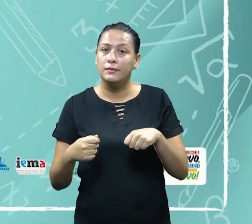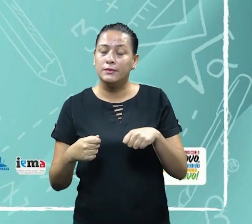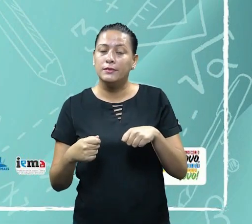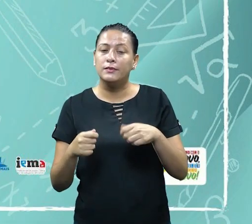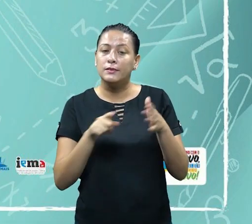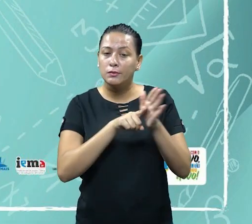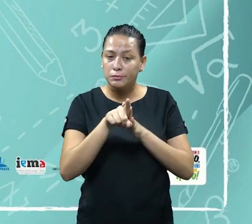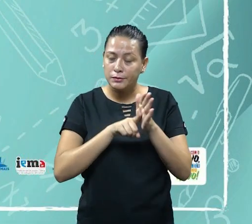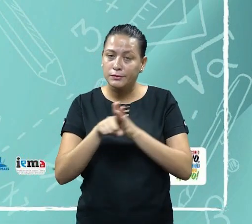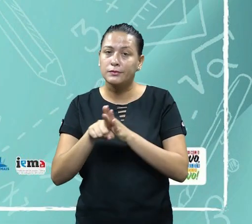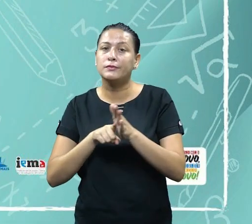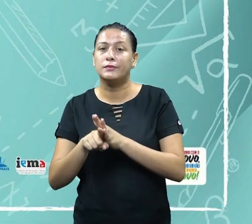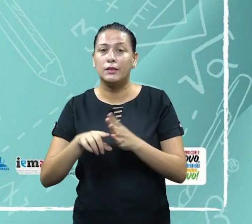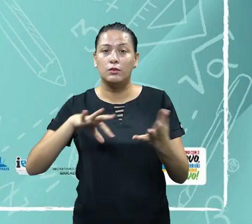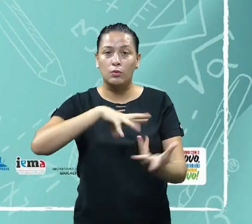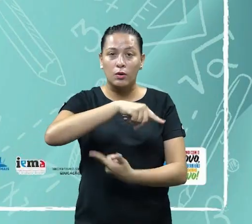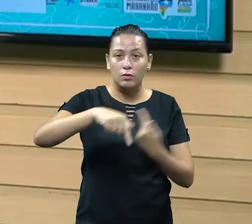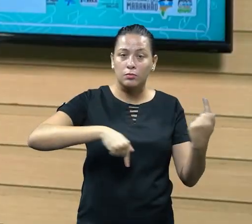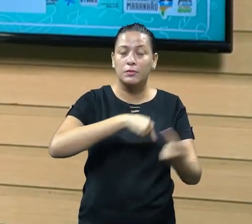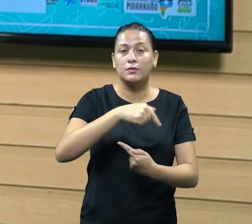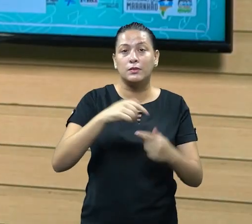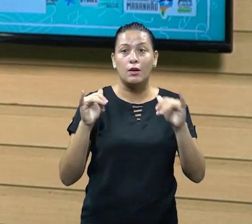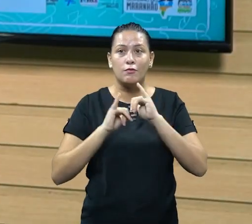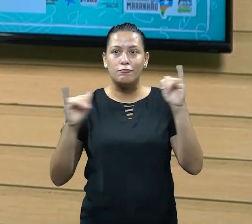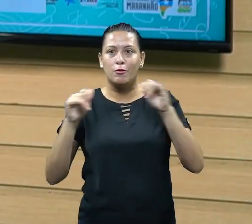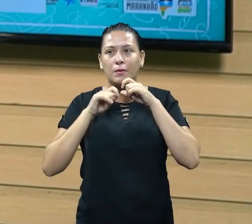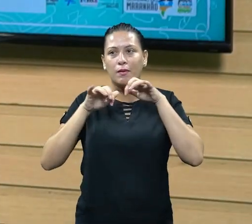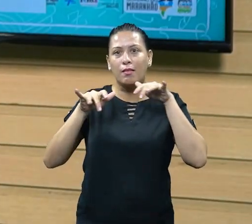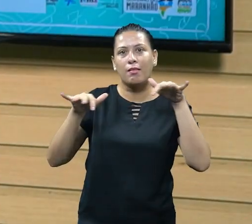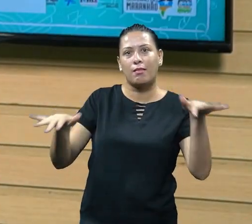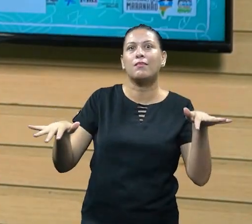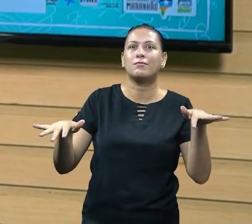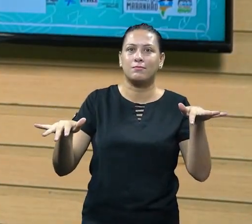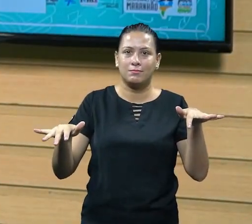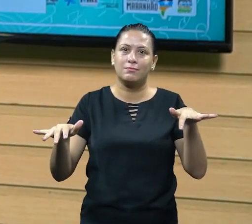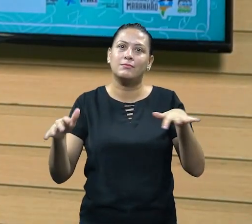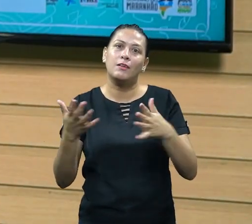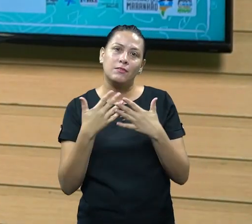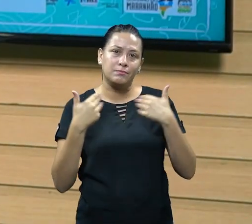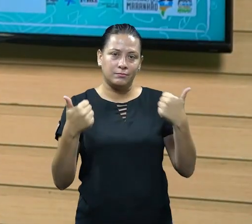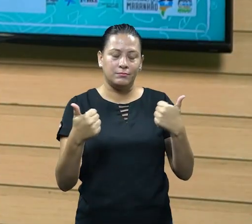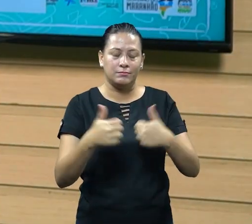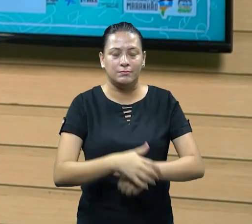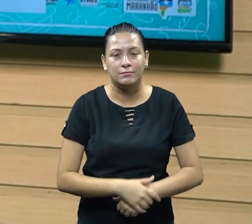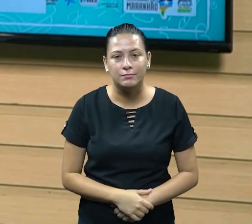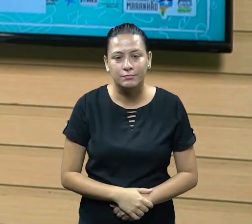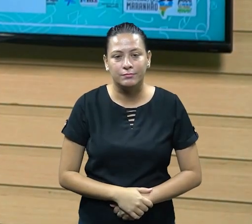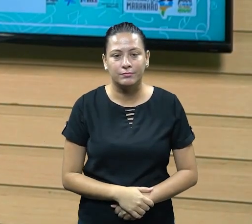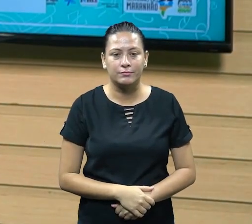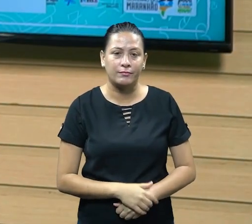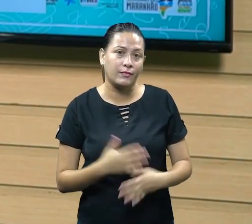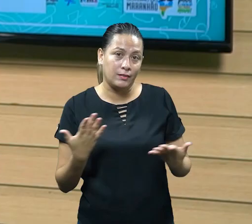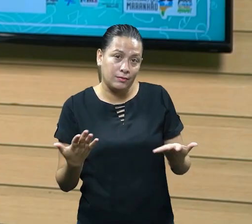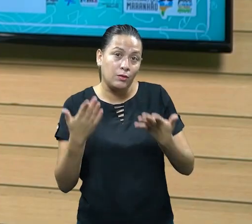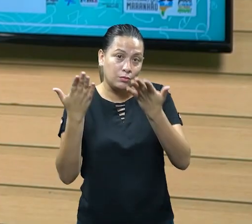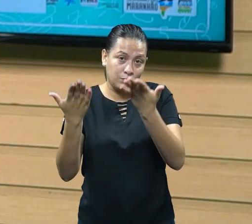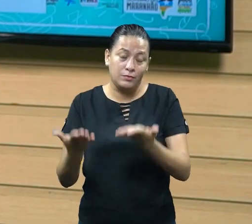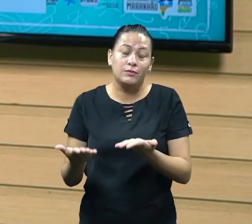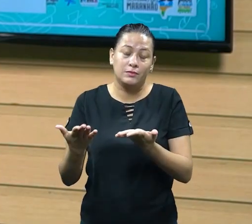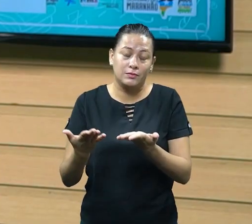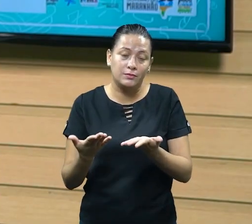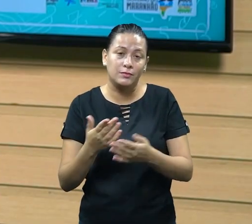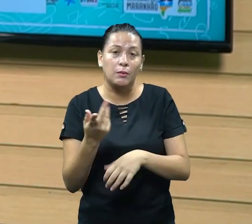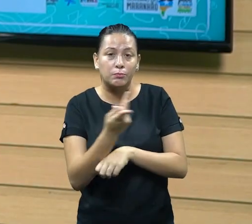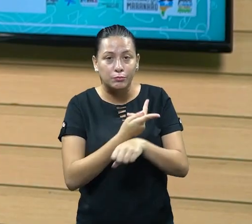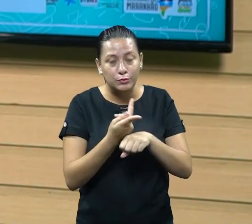com a globalização a informação ela fica mais disseminada, ela não fica mais tão centralizada, então não tem por que você não buscar essa informação. Às